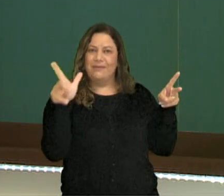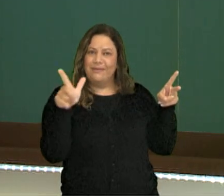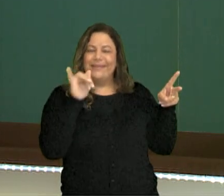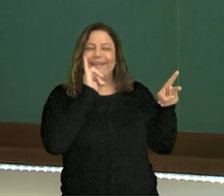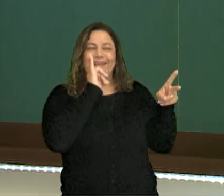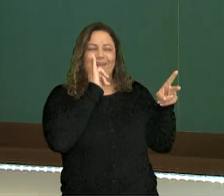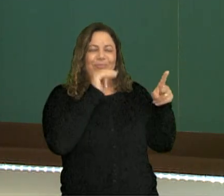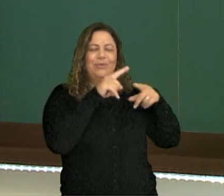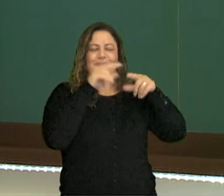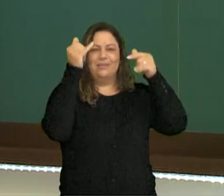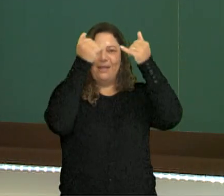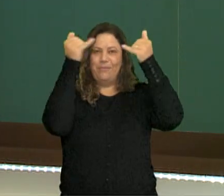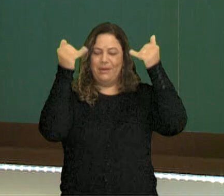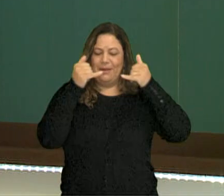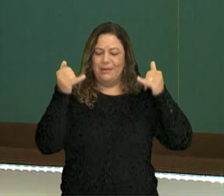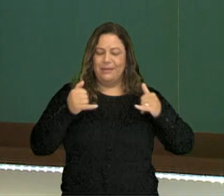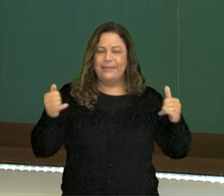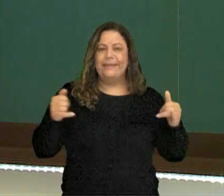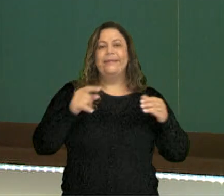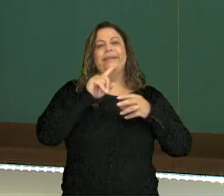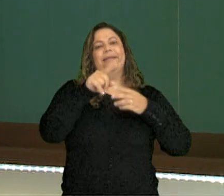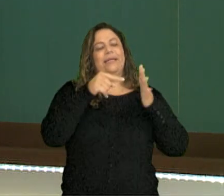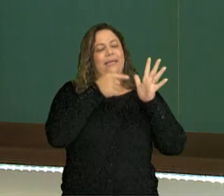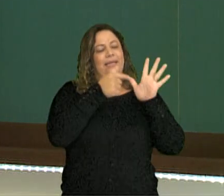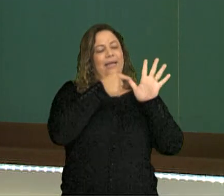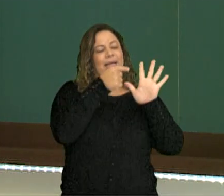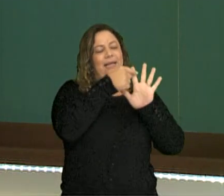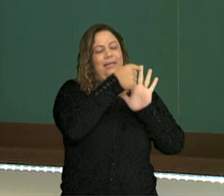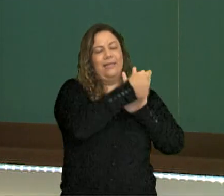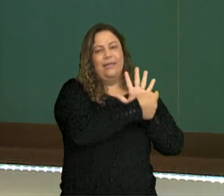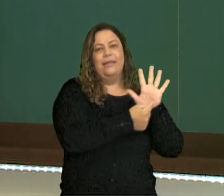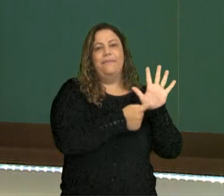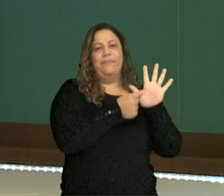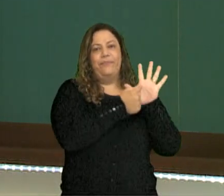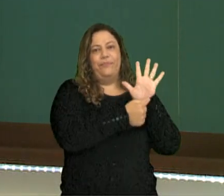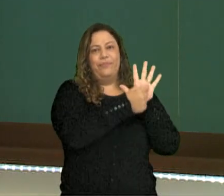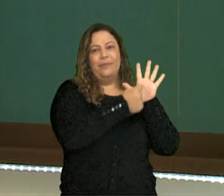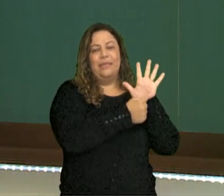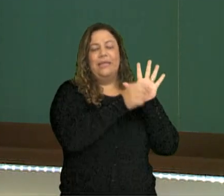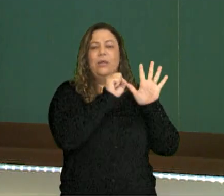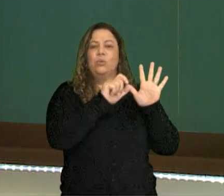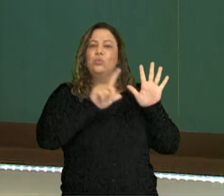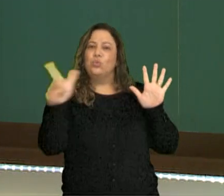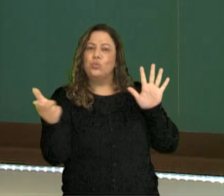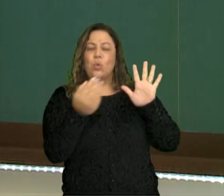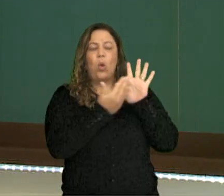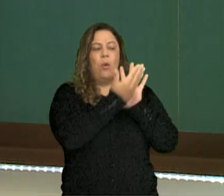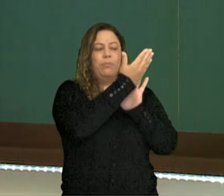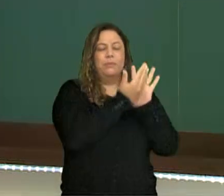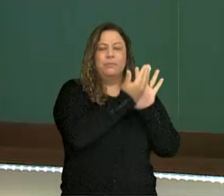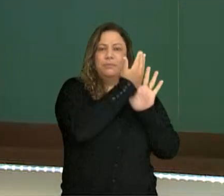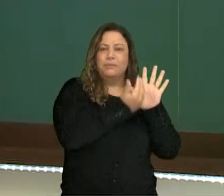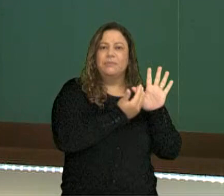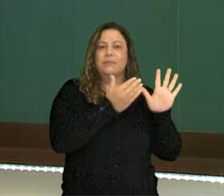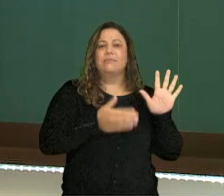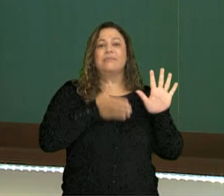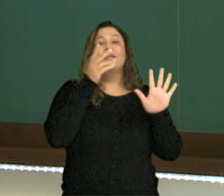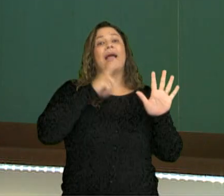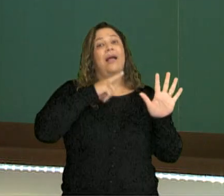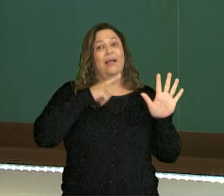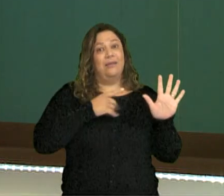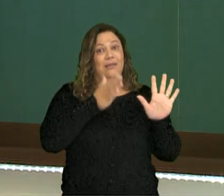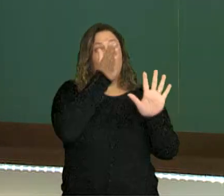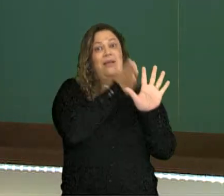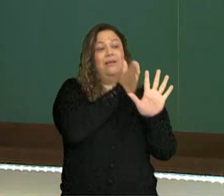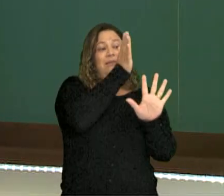na luva, né? Que cada dedo era uma linha. Olha aqui a clave de sol, tem as notas musicais, tem os espaços. Então, essa é